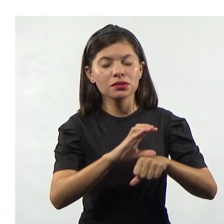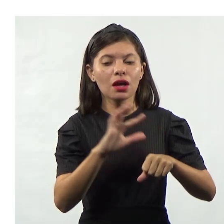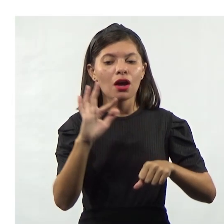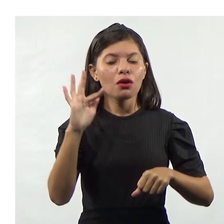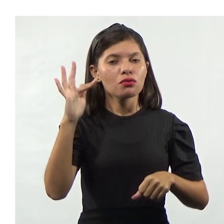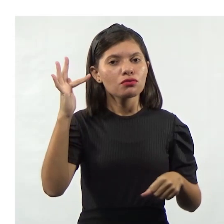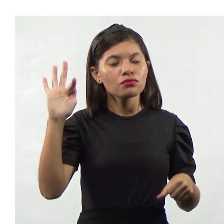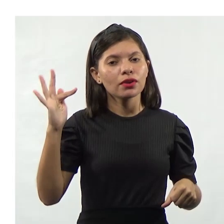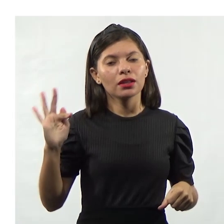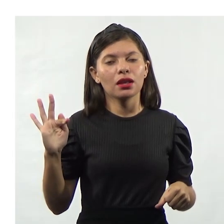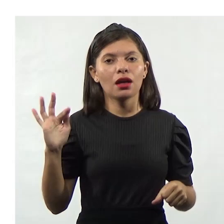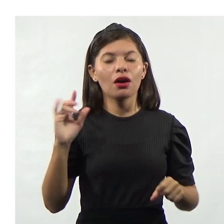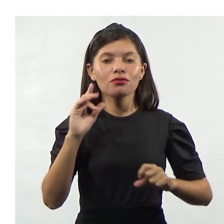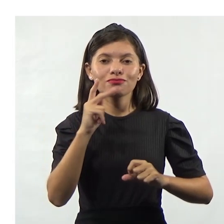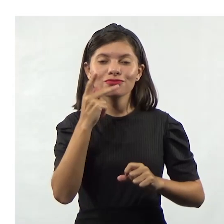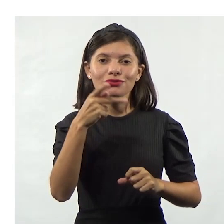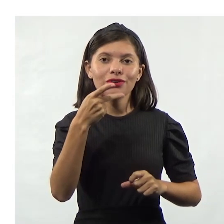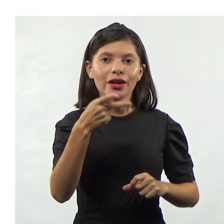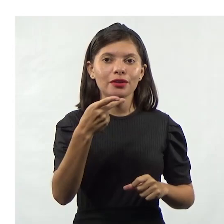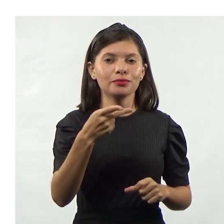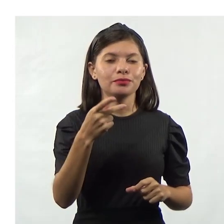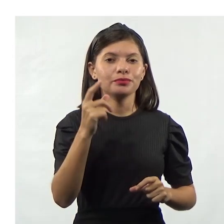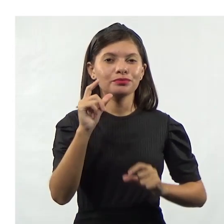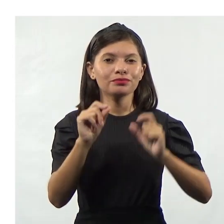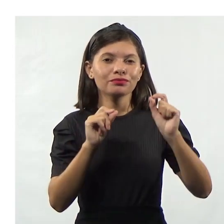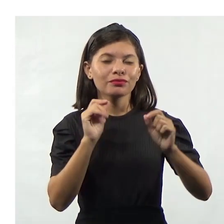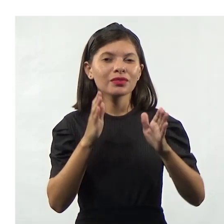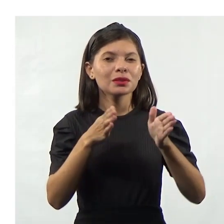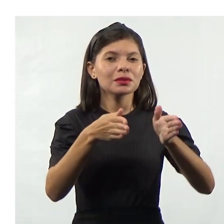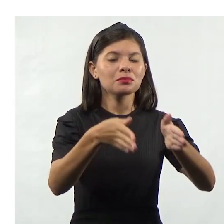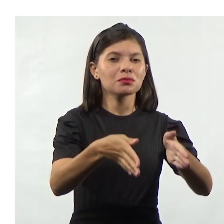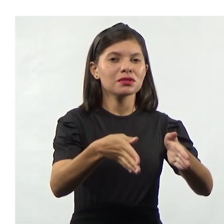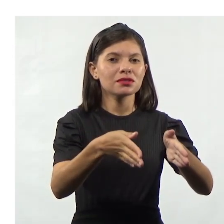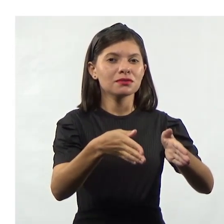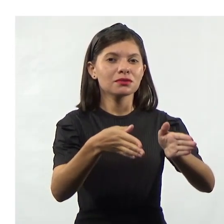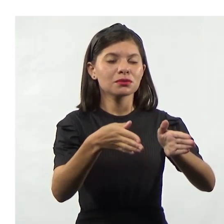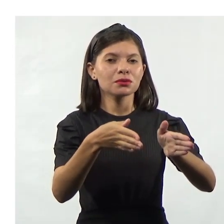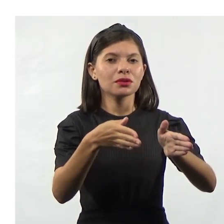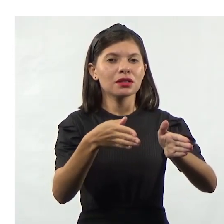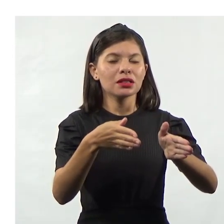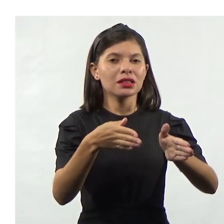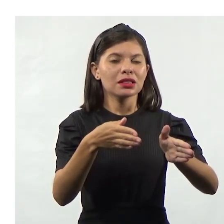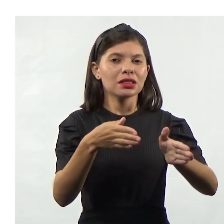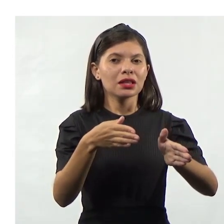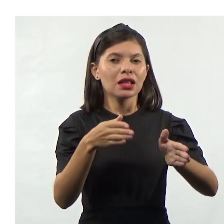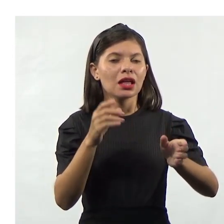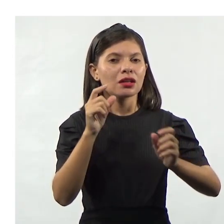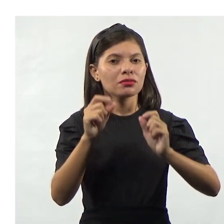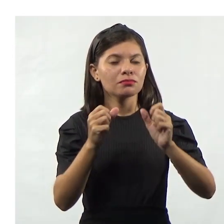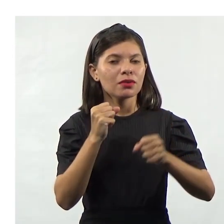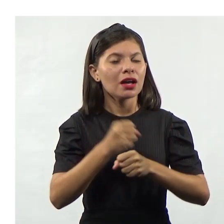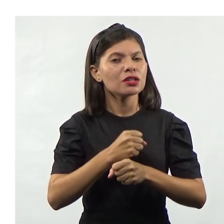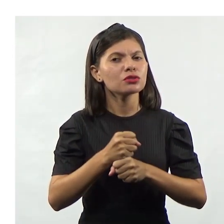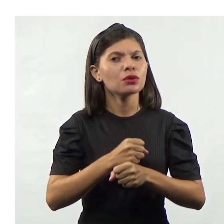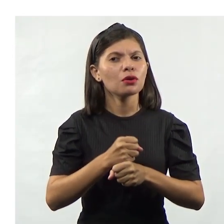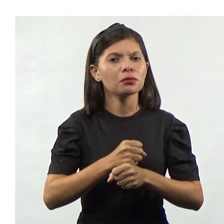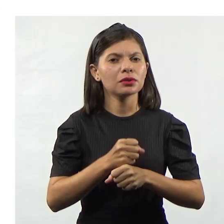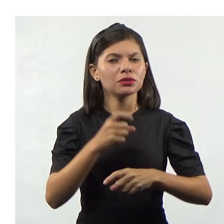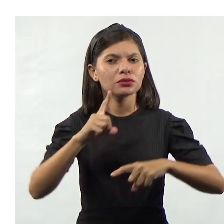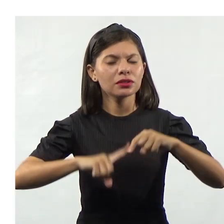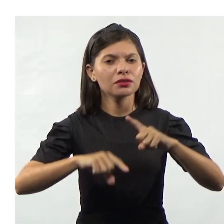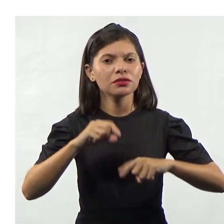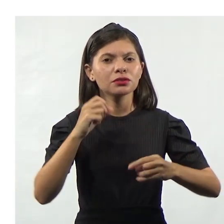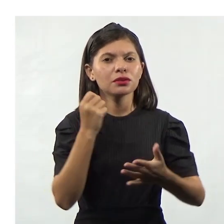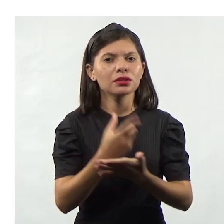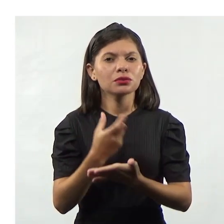ó, ressalvados os casos especificados na legislação, as obras, os serviços, as